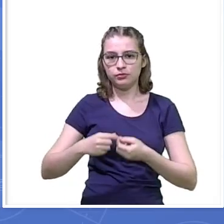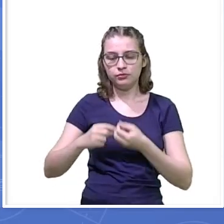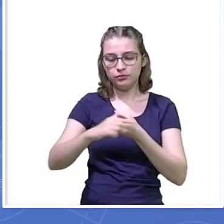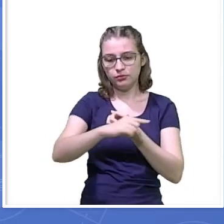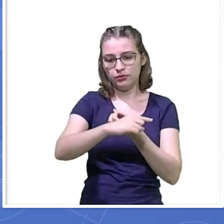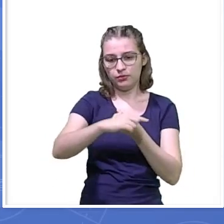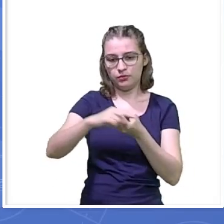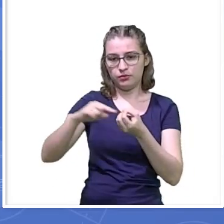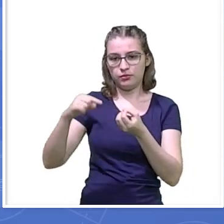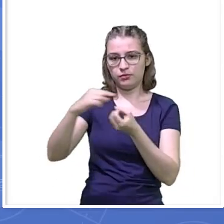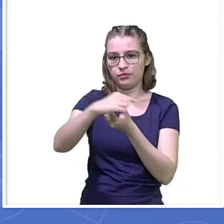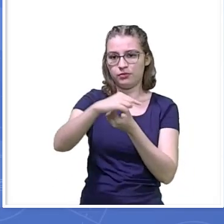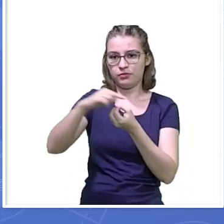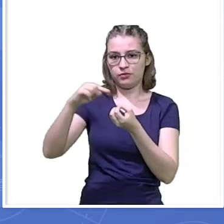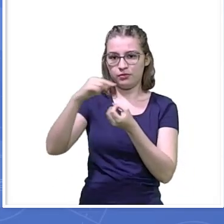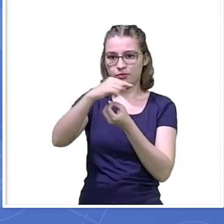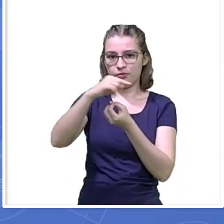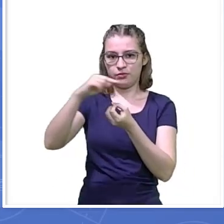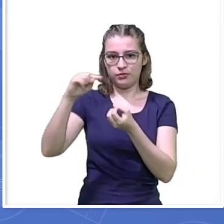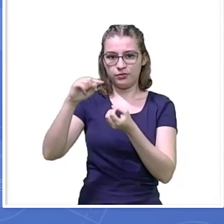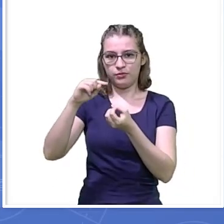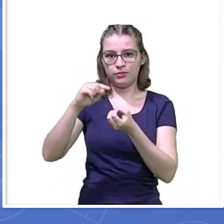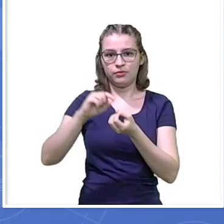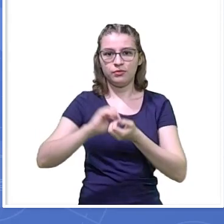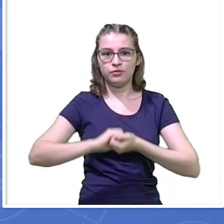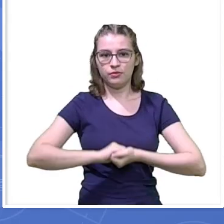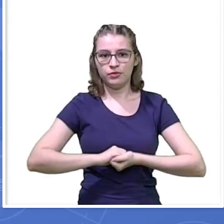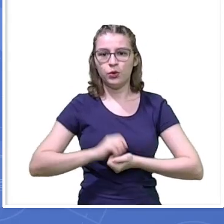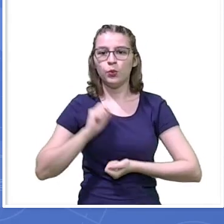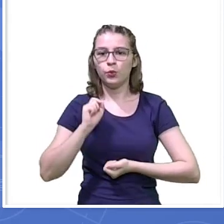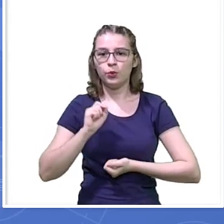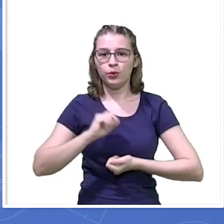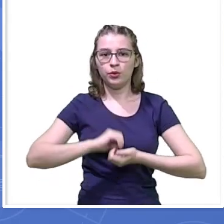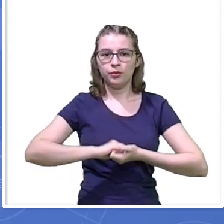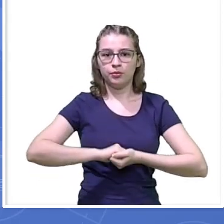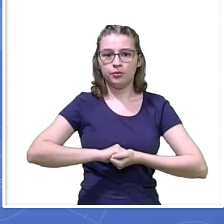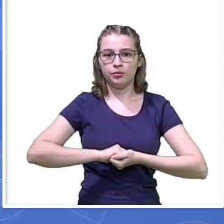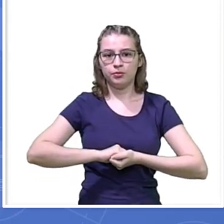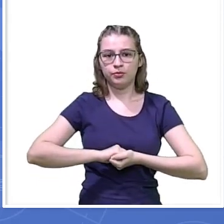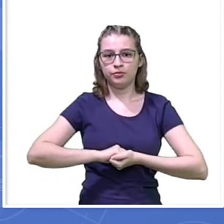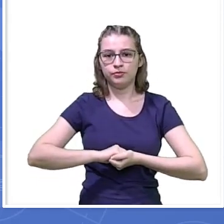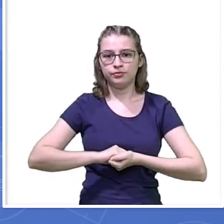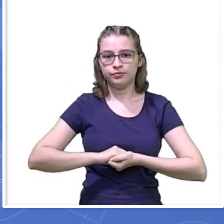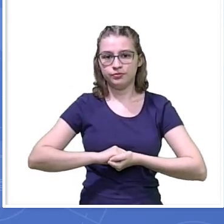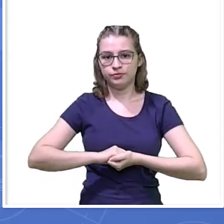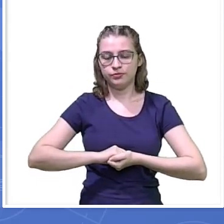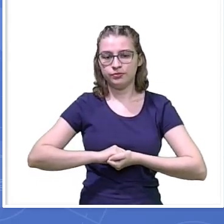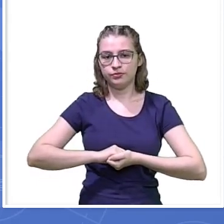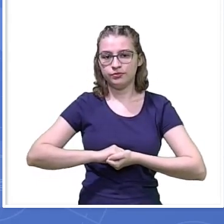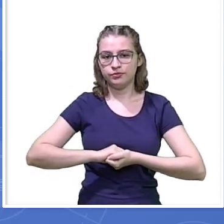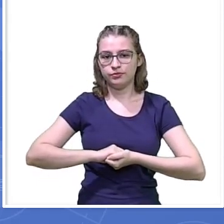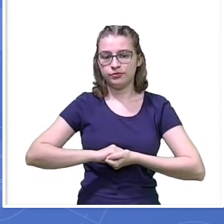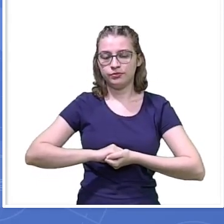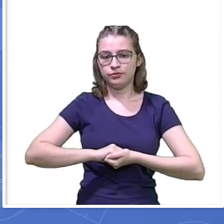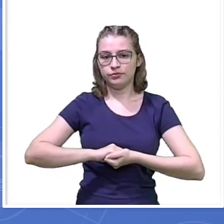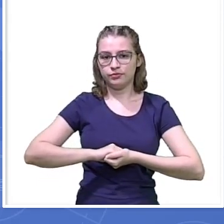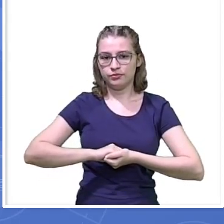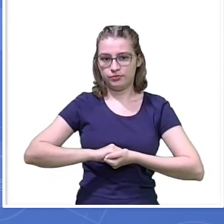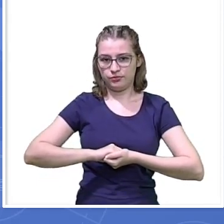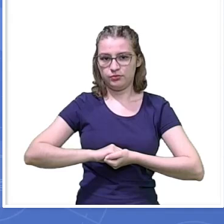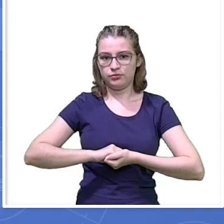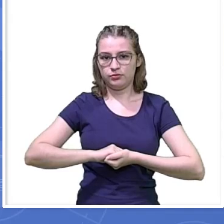Equador. E aí o texto apresenta o conceito de quê? Letra A, latitudes, letra B, longitudes, letra C, paralelos ou letra